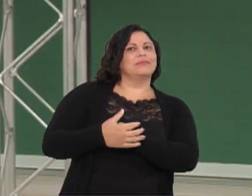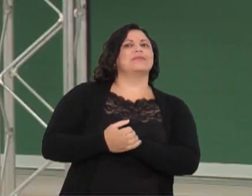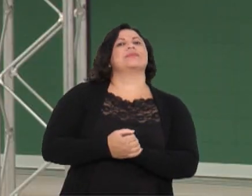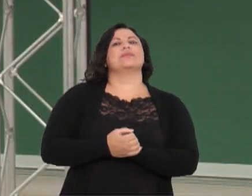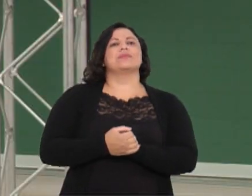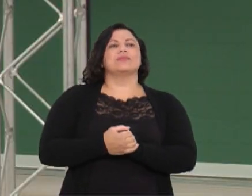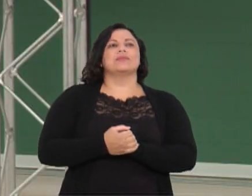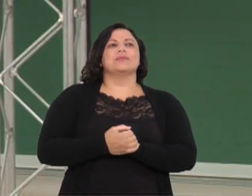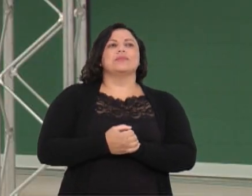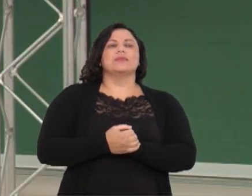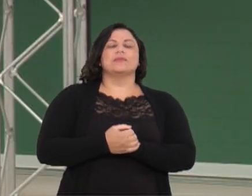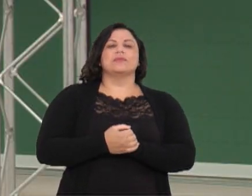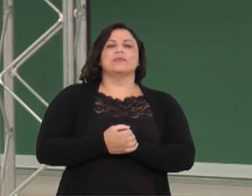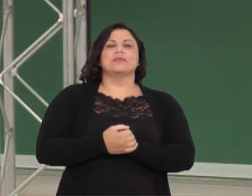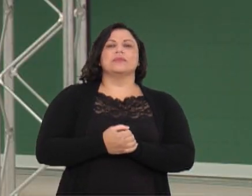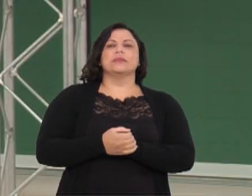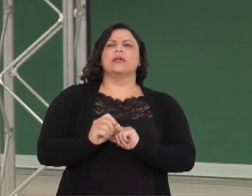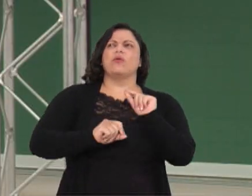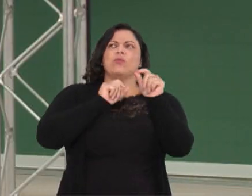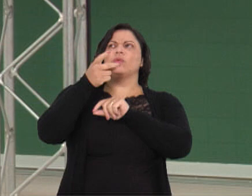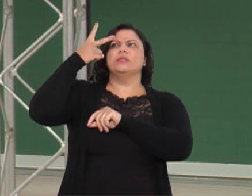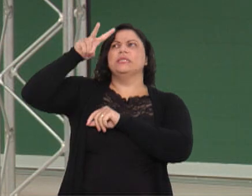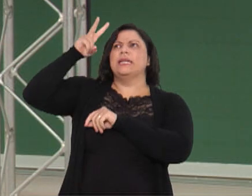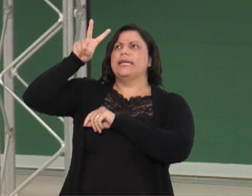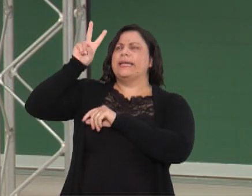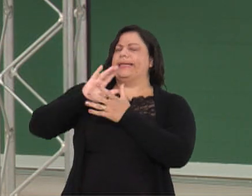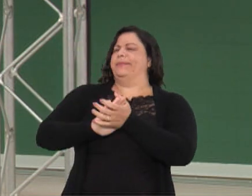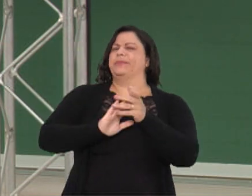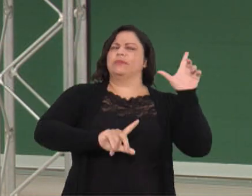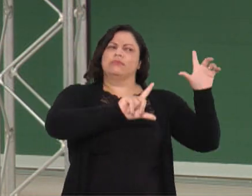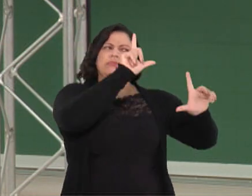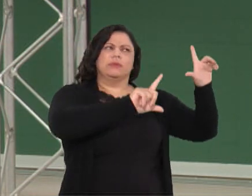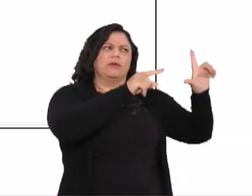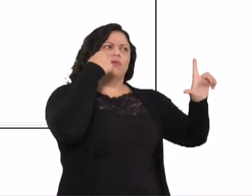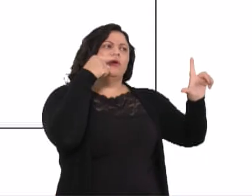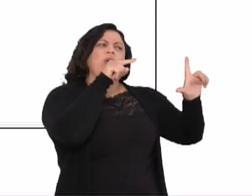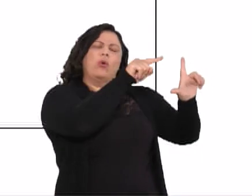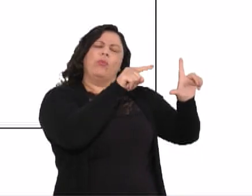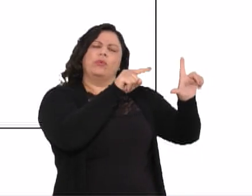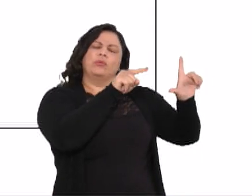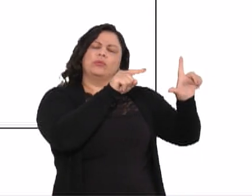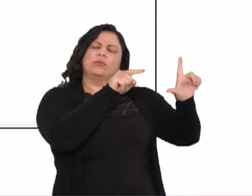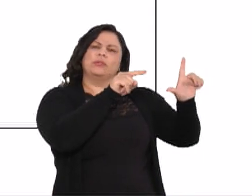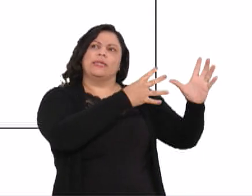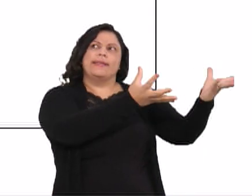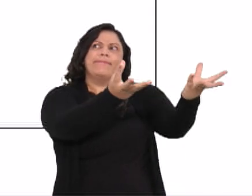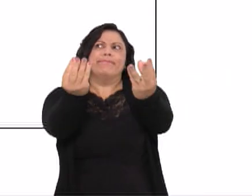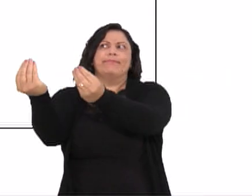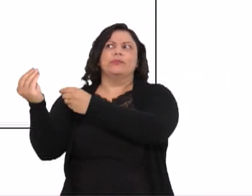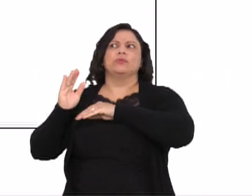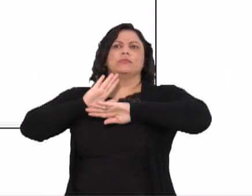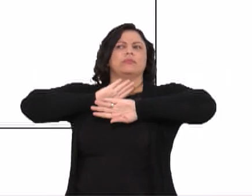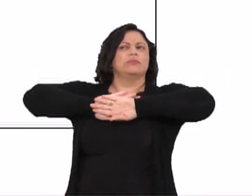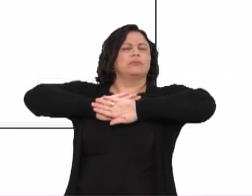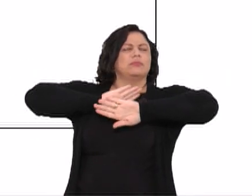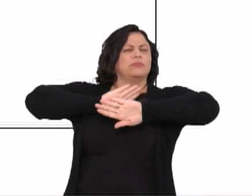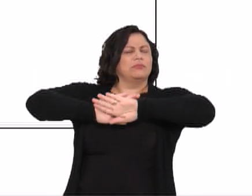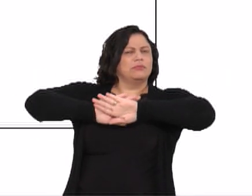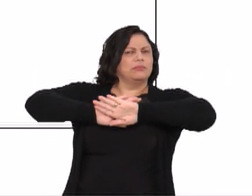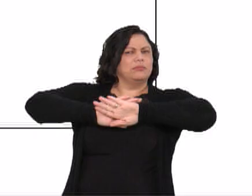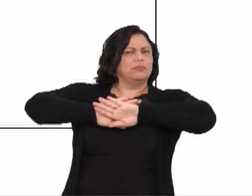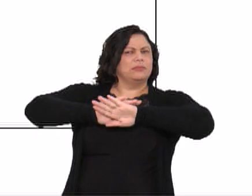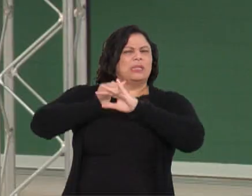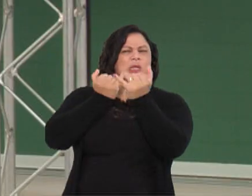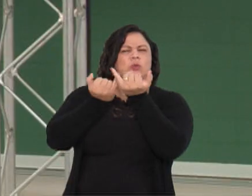então. Você lembra de alguma propaganda que lhe parece muito ideológica e que não parece nada com a